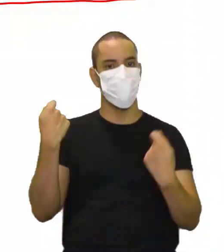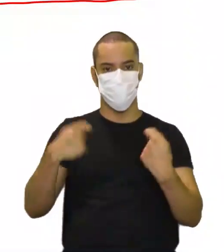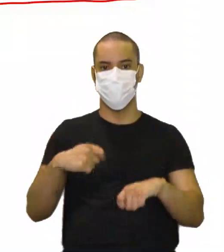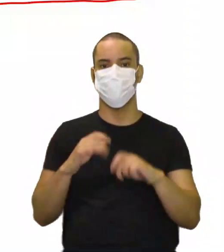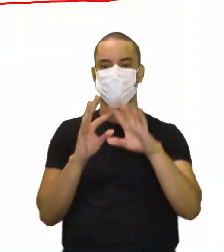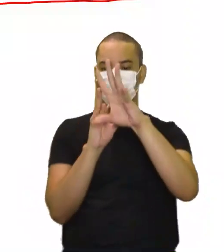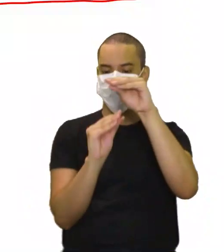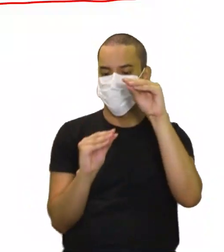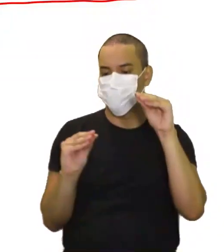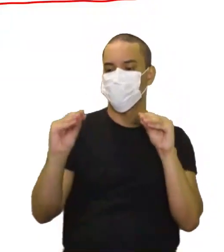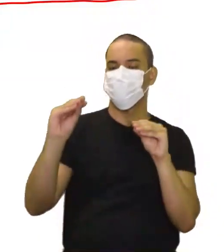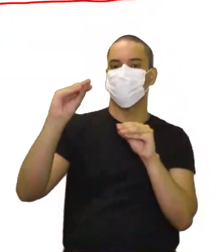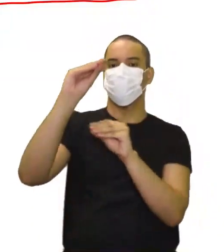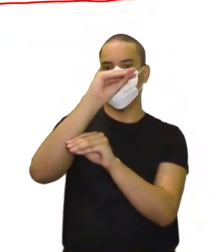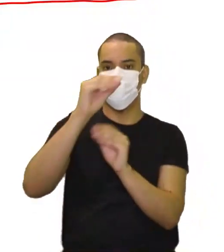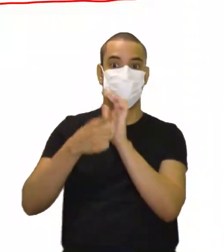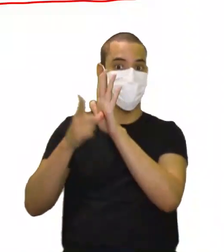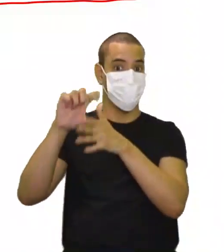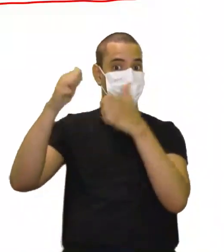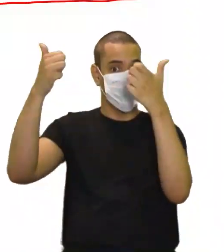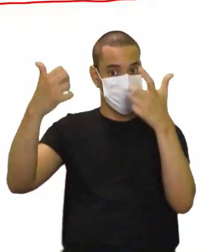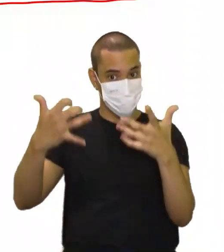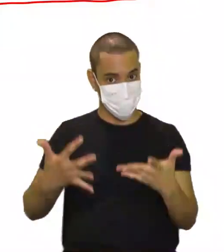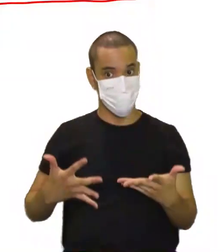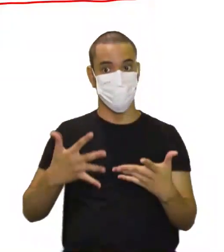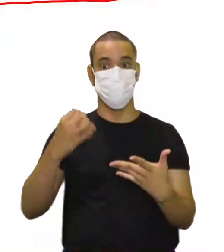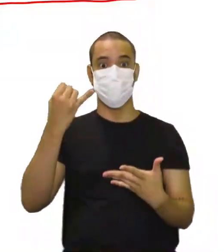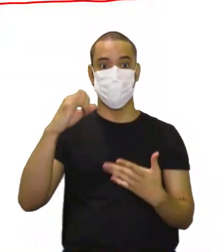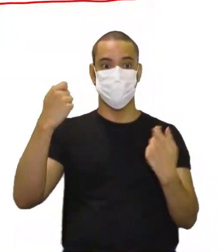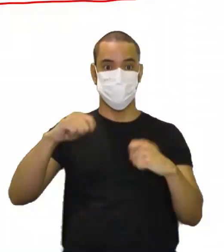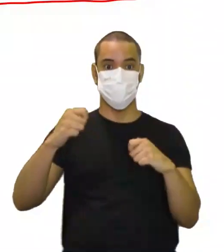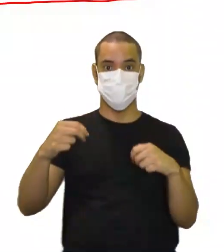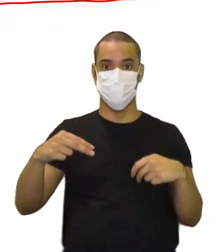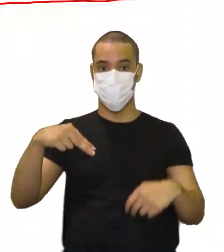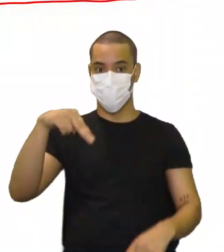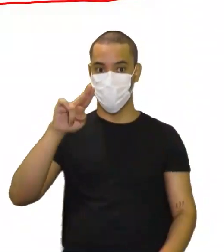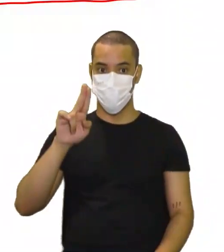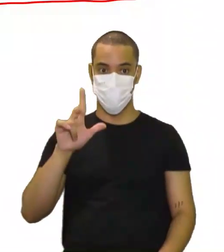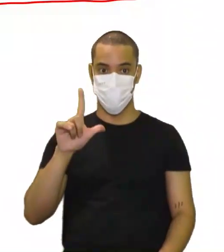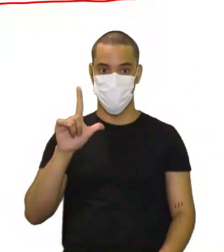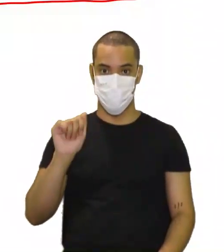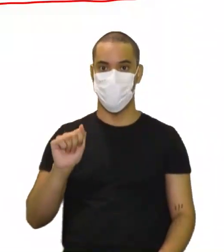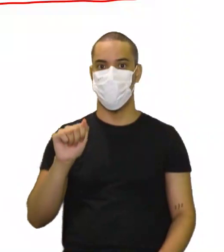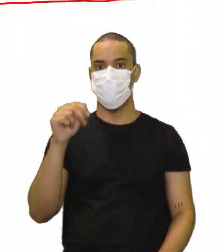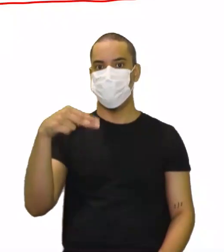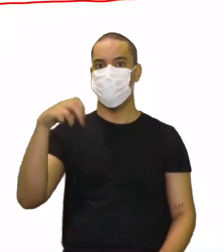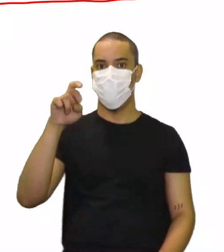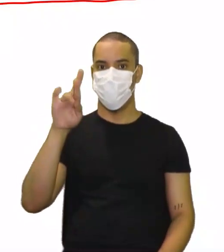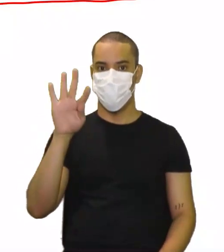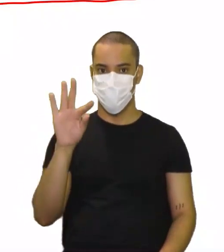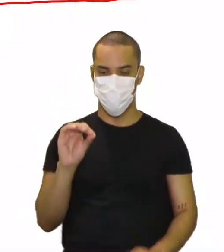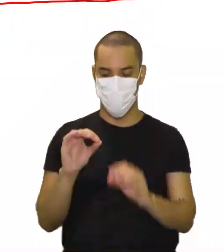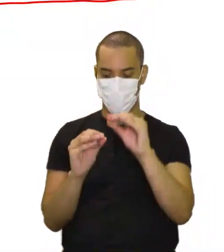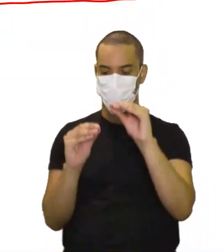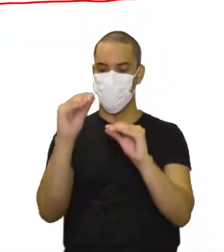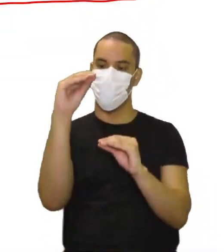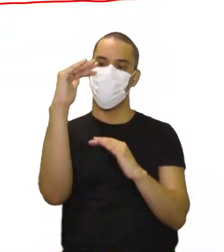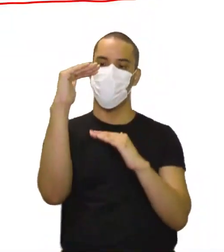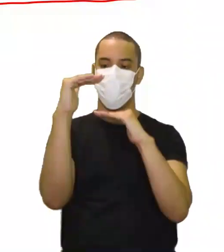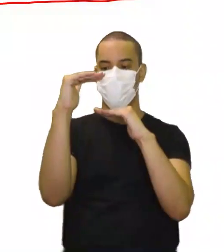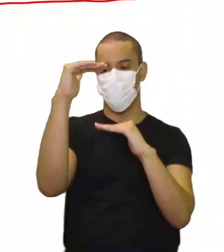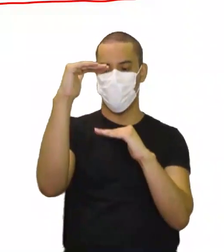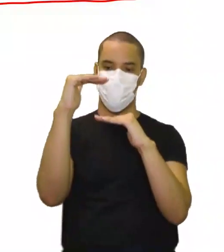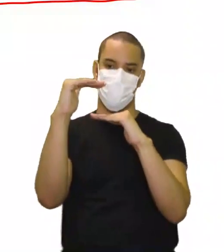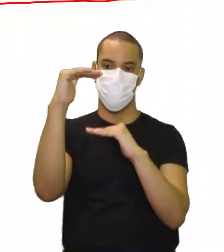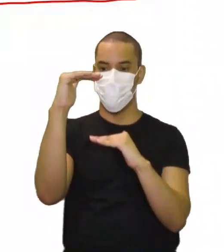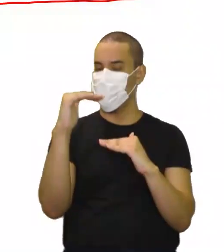tem que redistribuir e se neutralizar. Simplesmente dessa forma, não pode